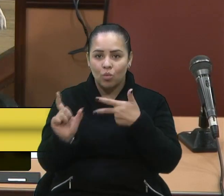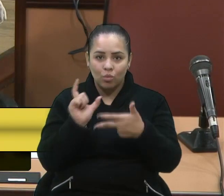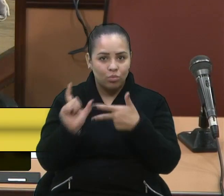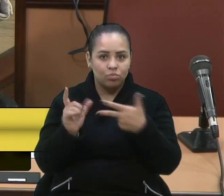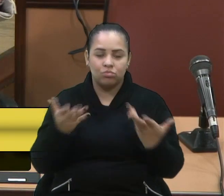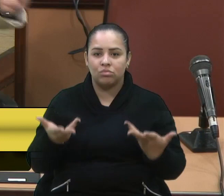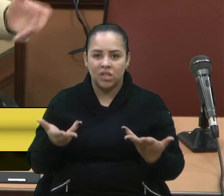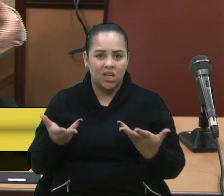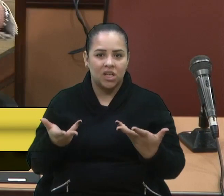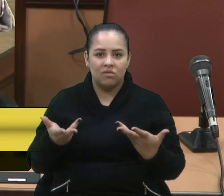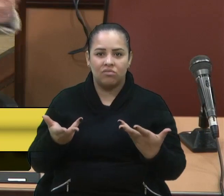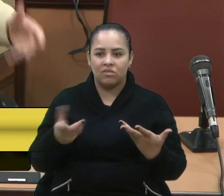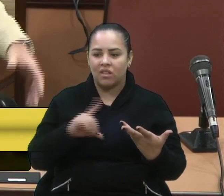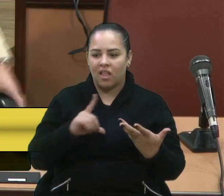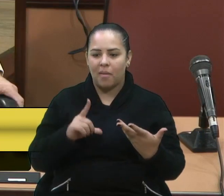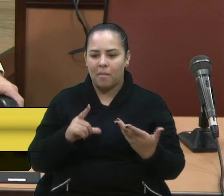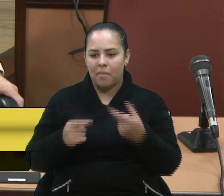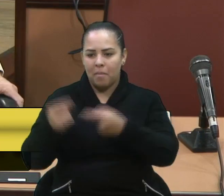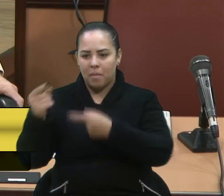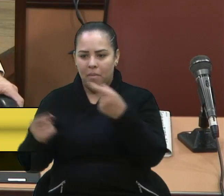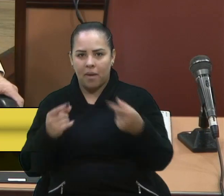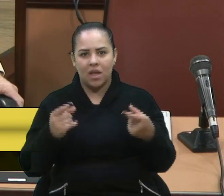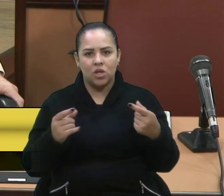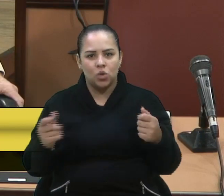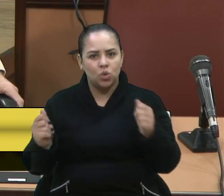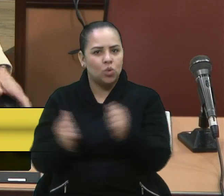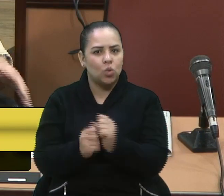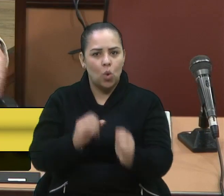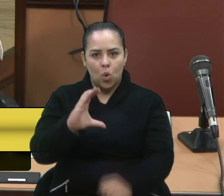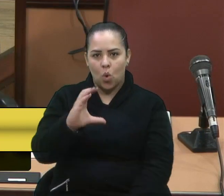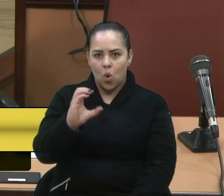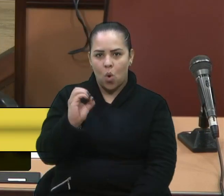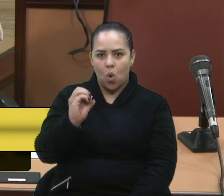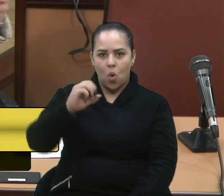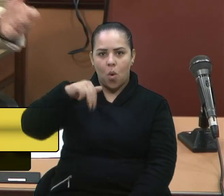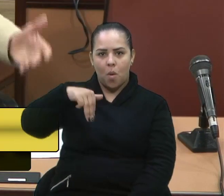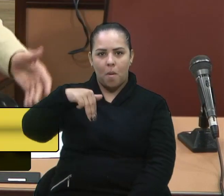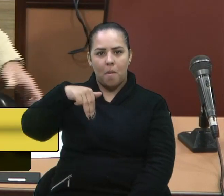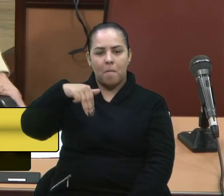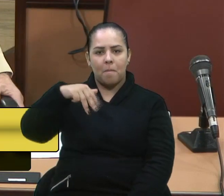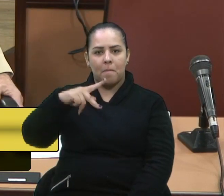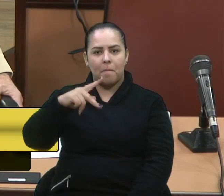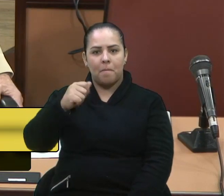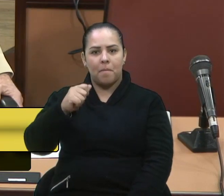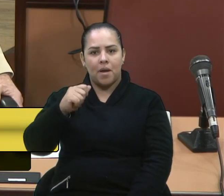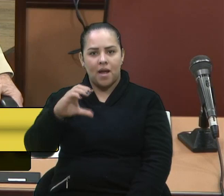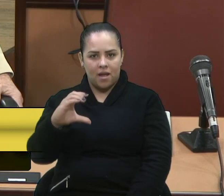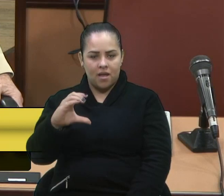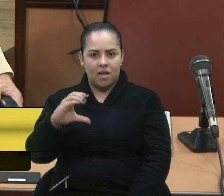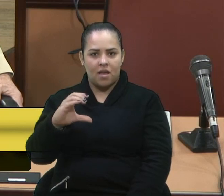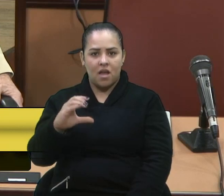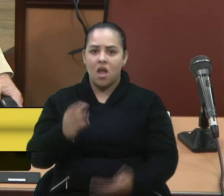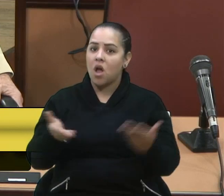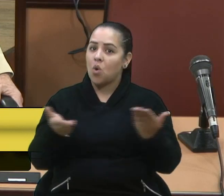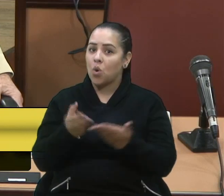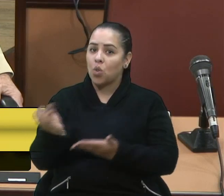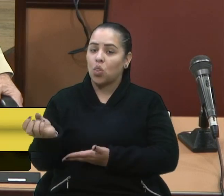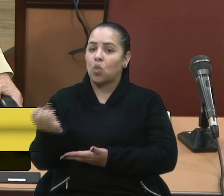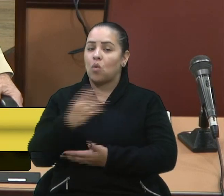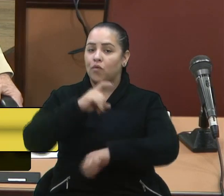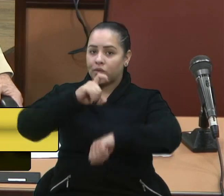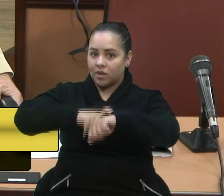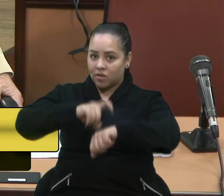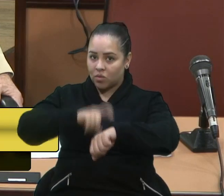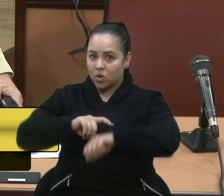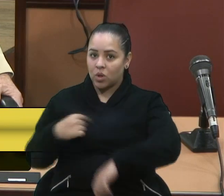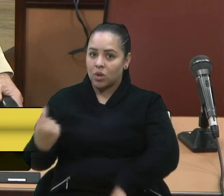desprezou ou entrou em conflito com o Compact. Eu acho que está se construindo um novo tempo. Nós